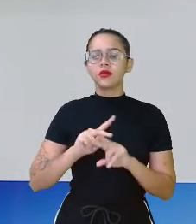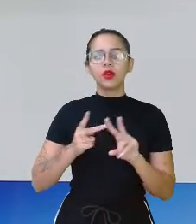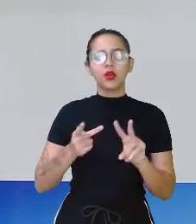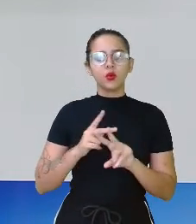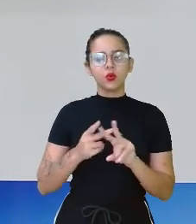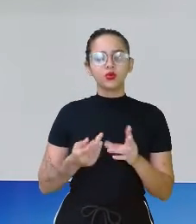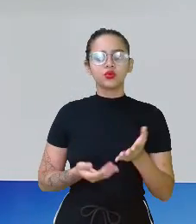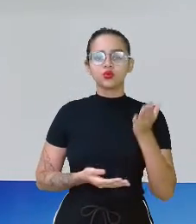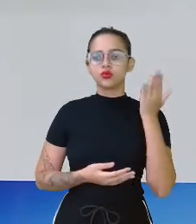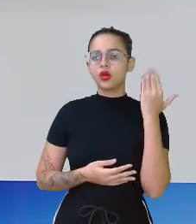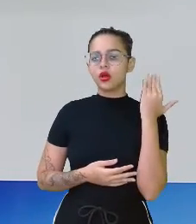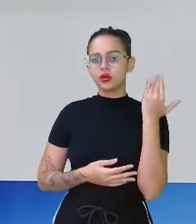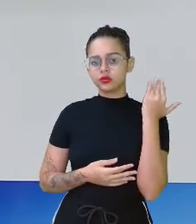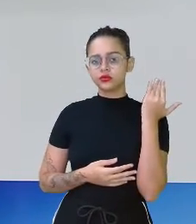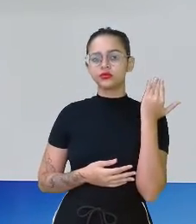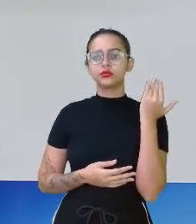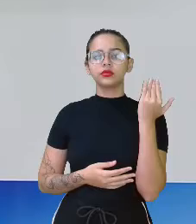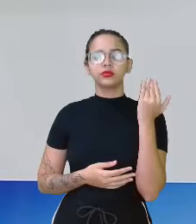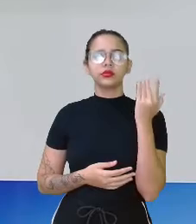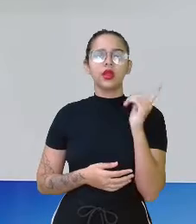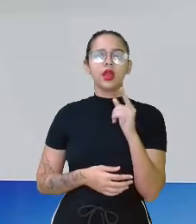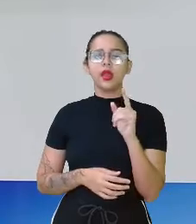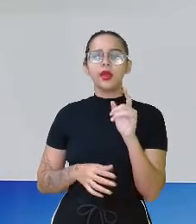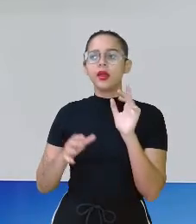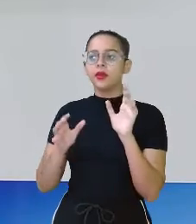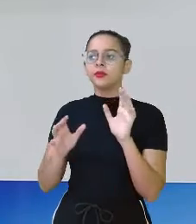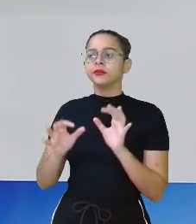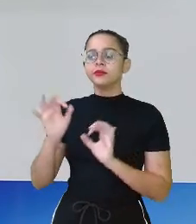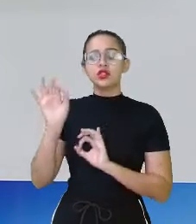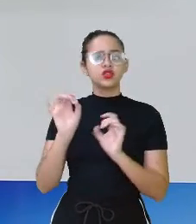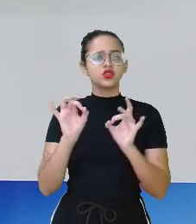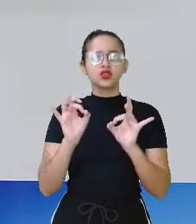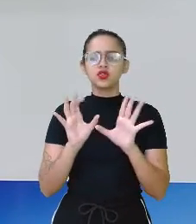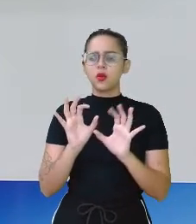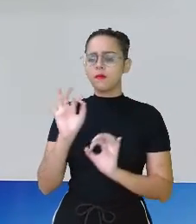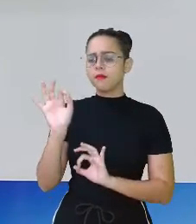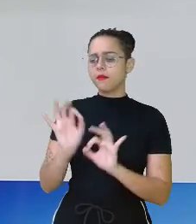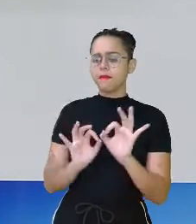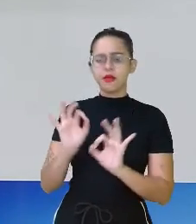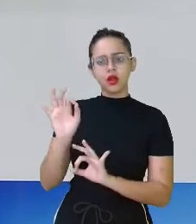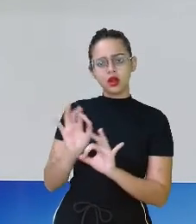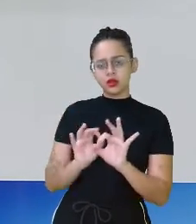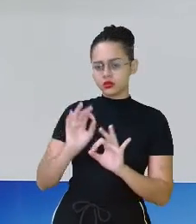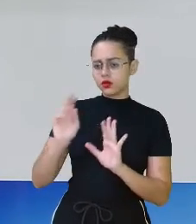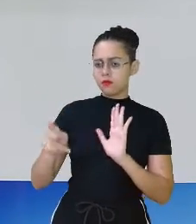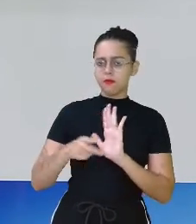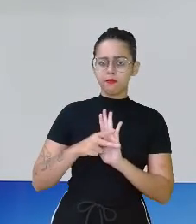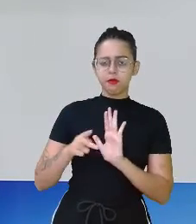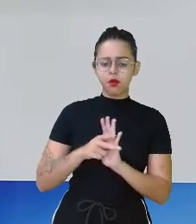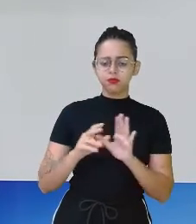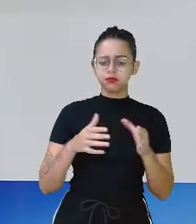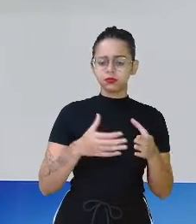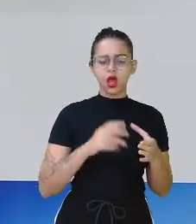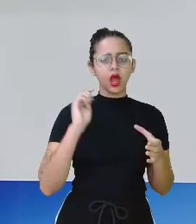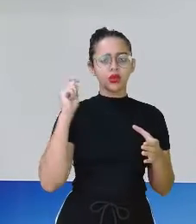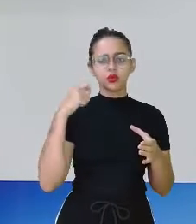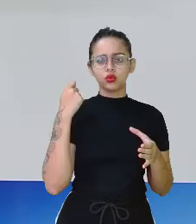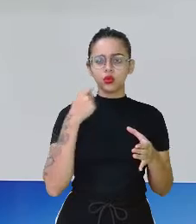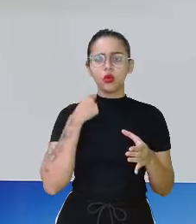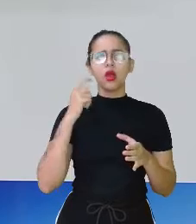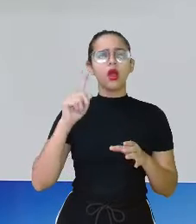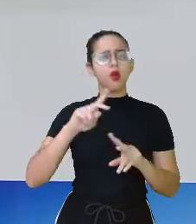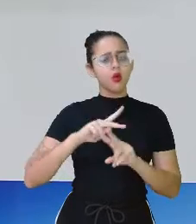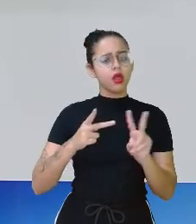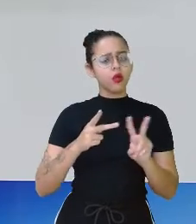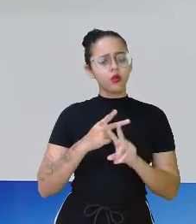que antes era para preparação, né, dos atores, era um recurso de